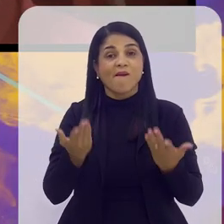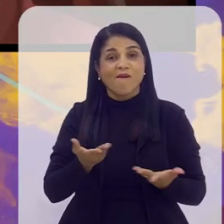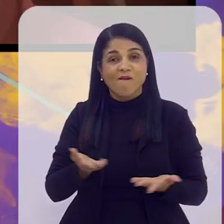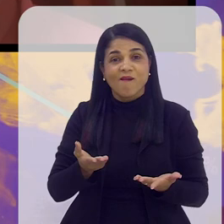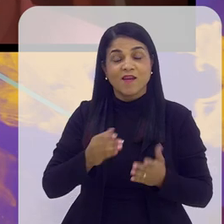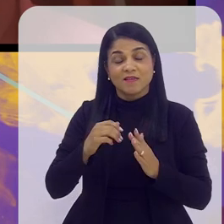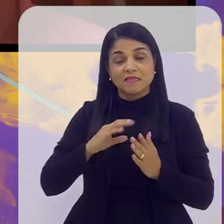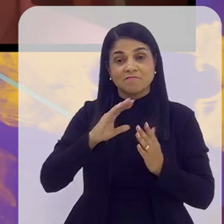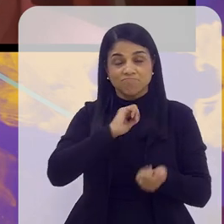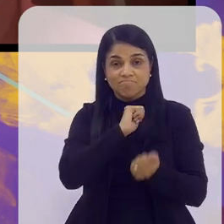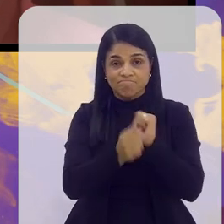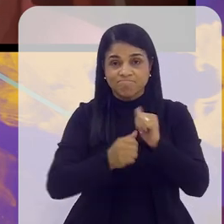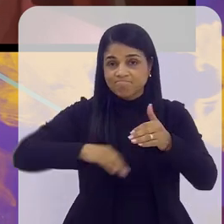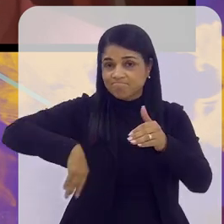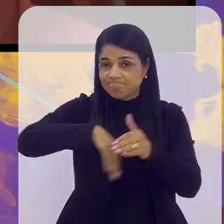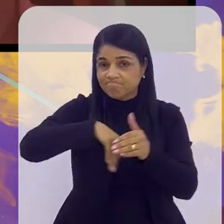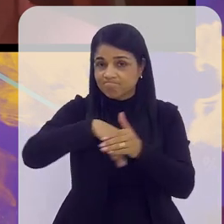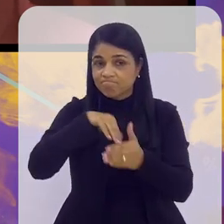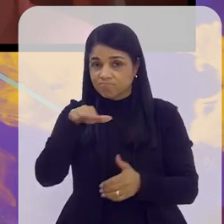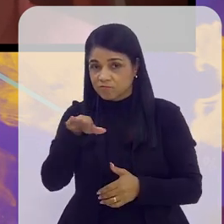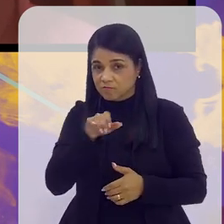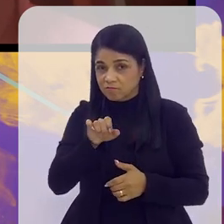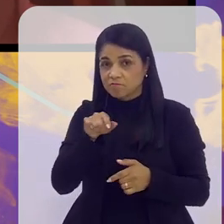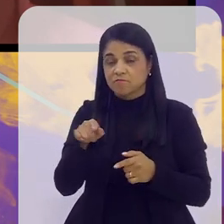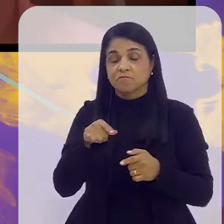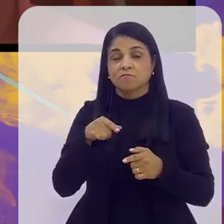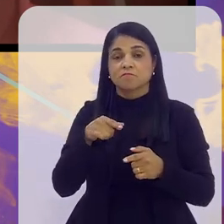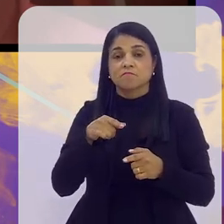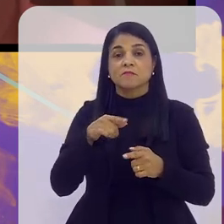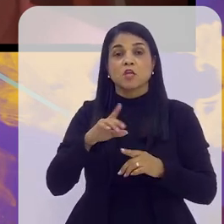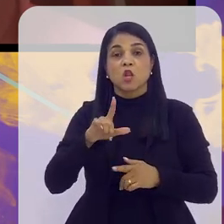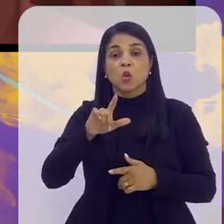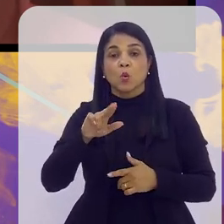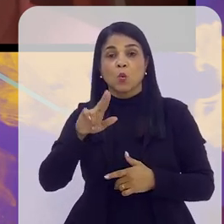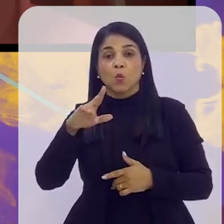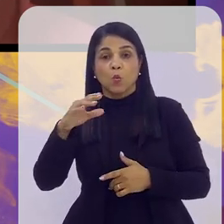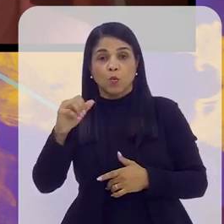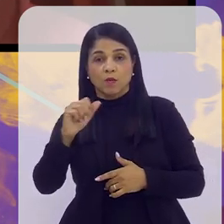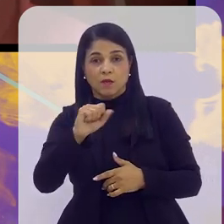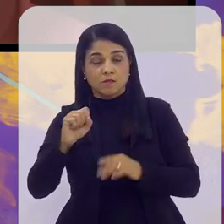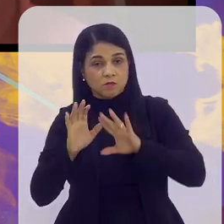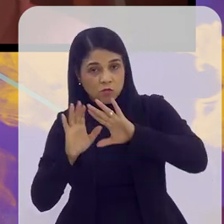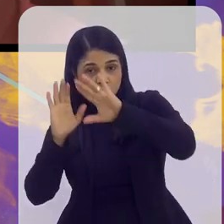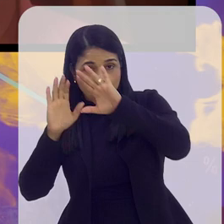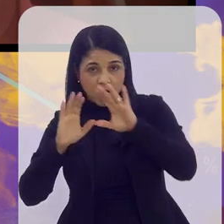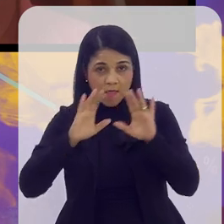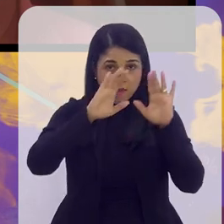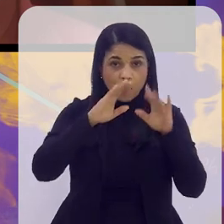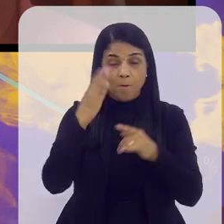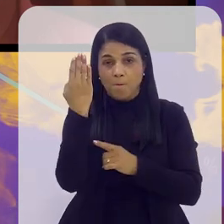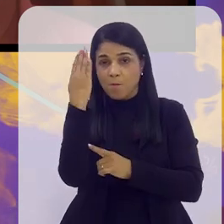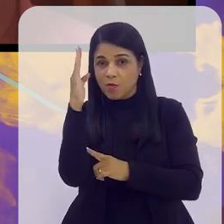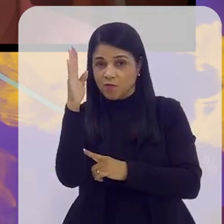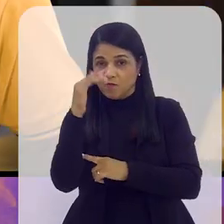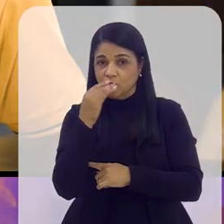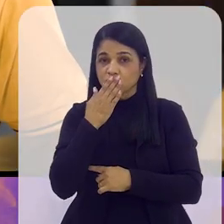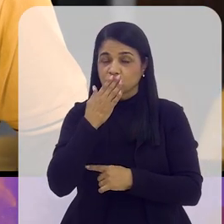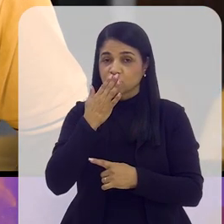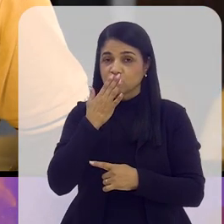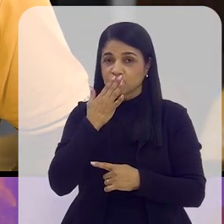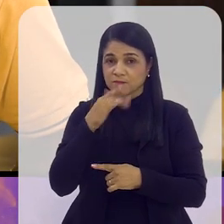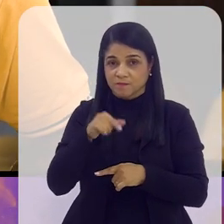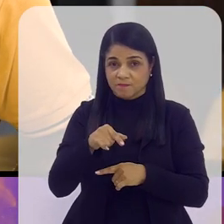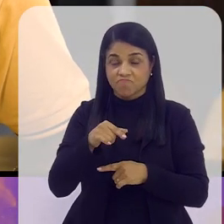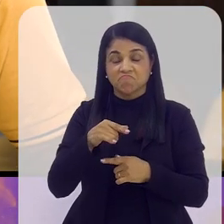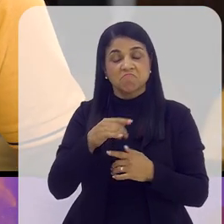Afinal de contas, a seleção foi convocada e uma das grandes novidades, Lucas Perry, goleiro do Botafogo, está em grande fase, na